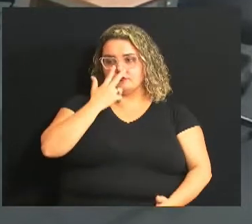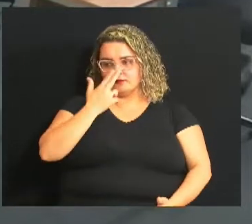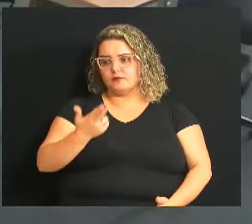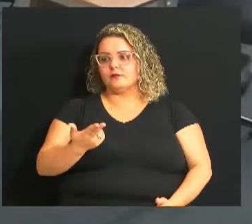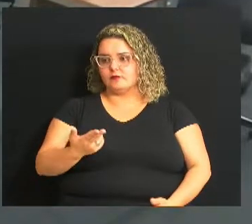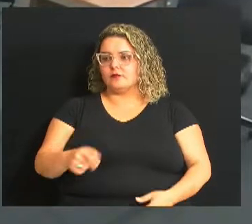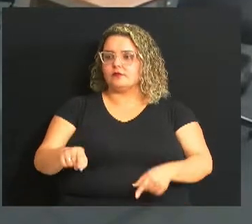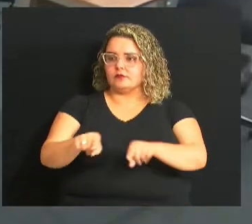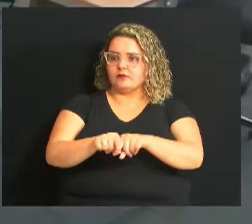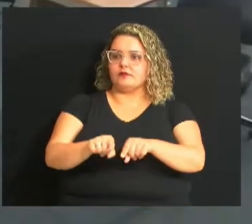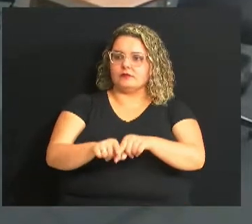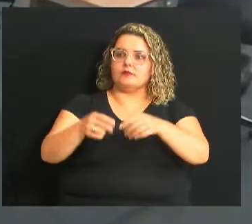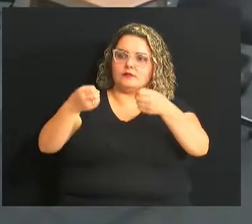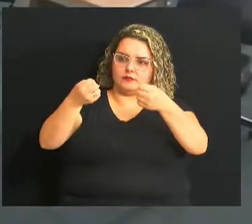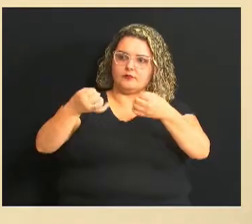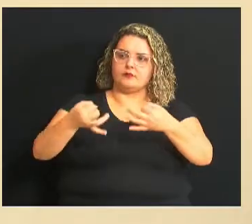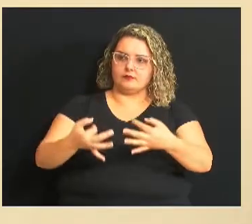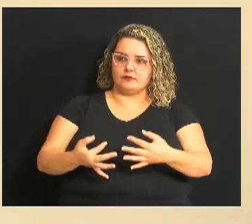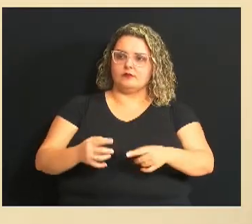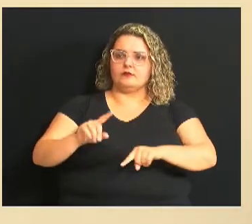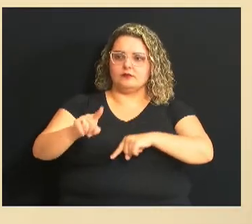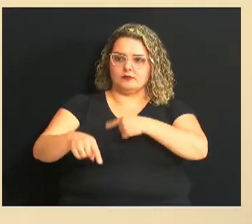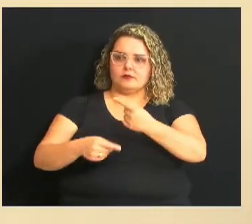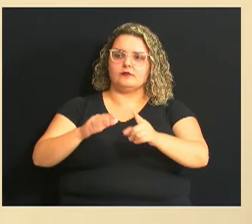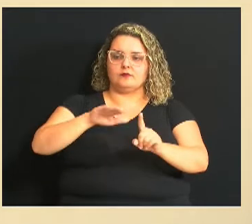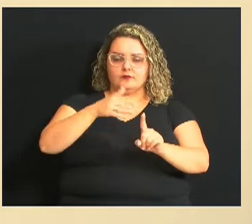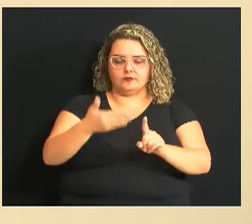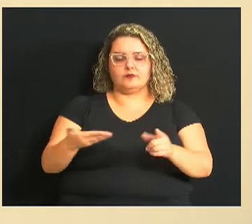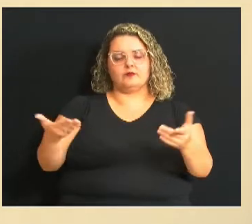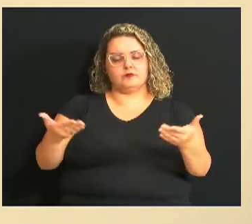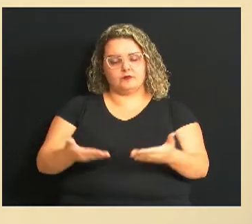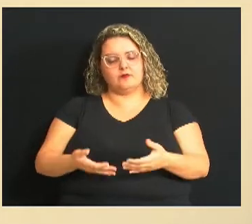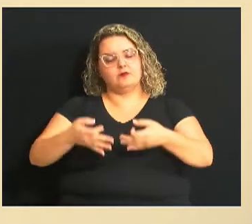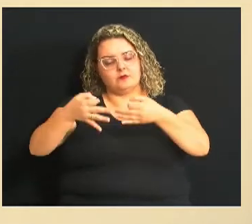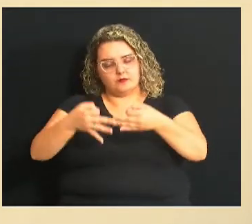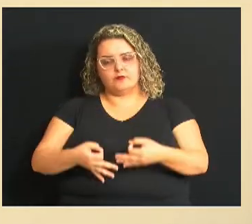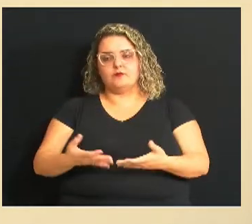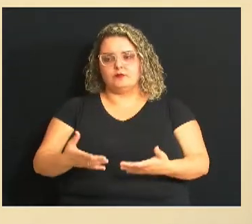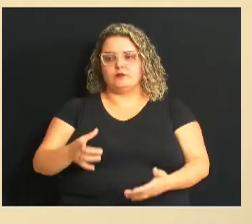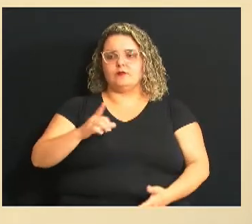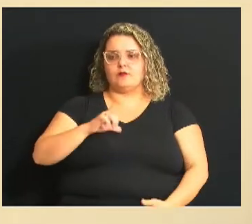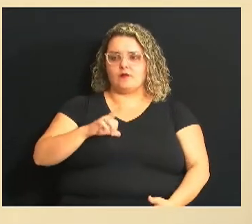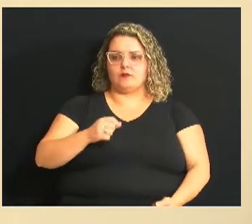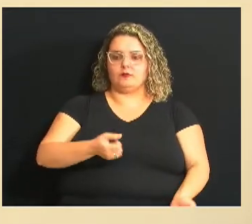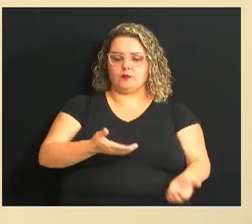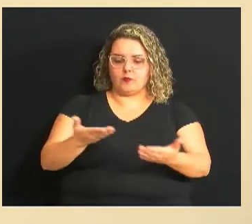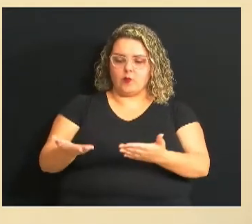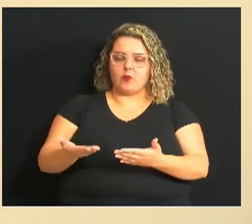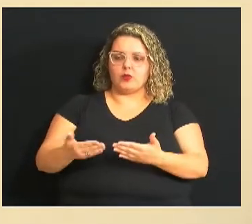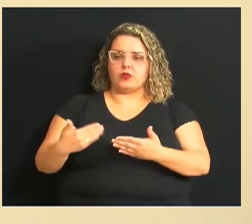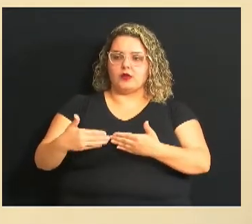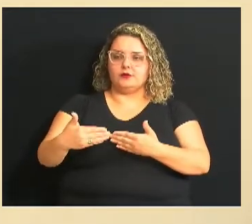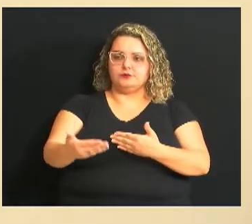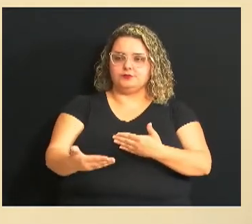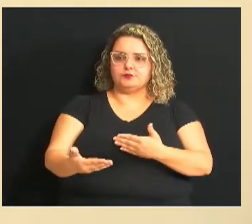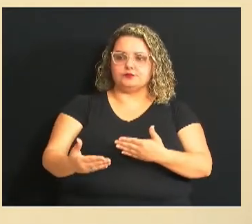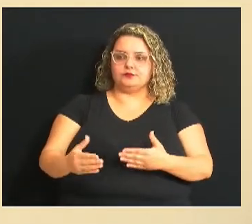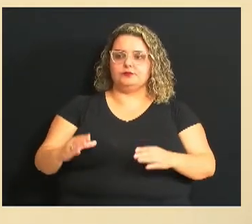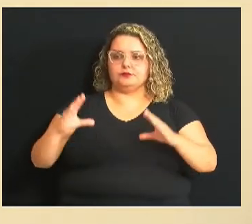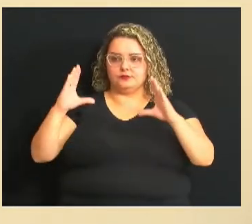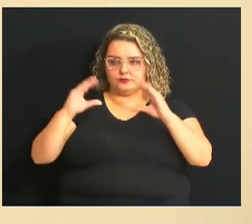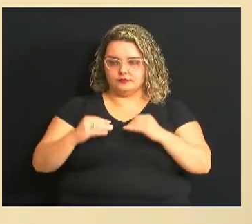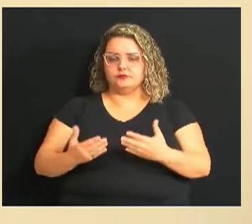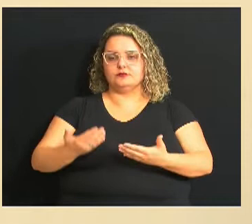que também justificaram as outras homenagens justas que nós teremos aqui durante essa noite.